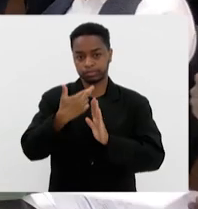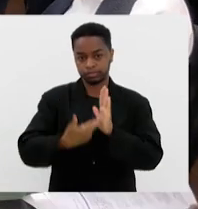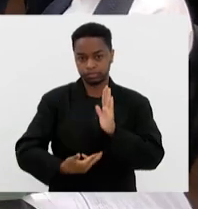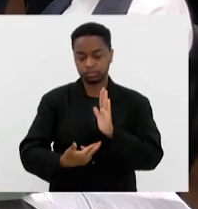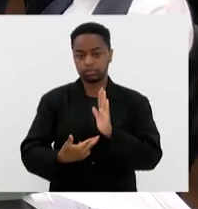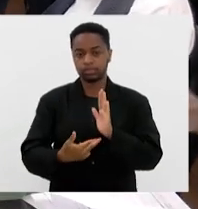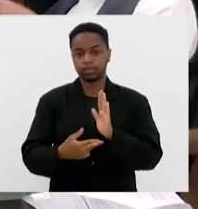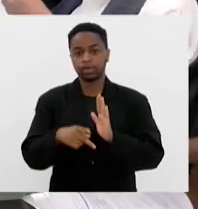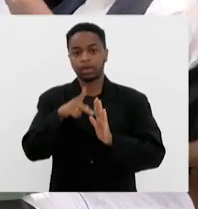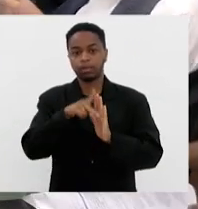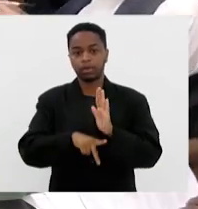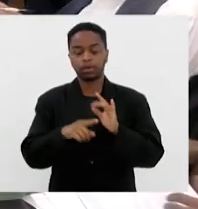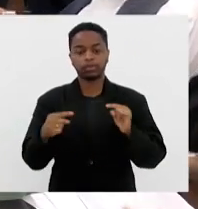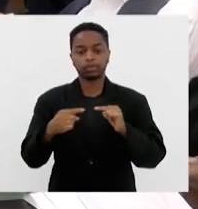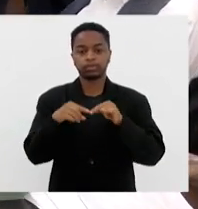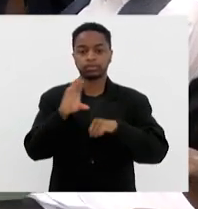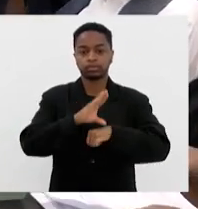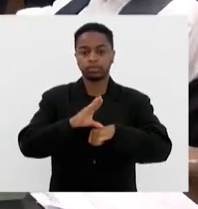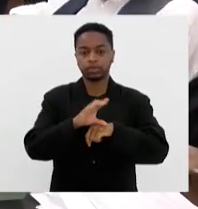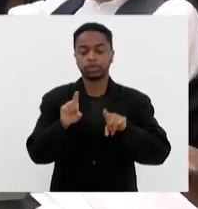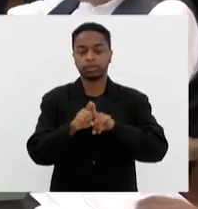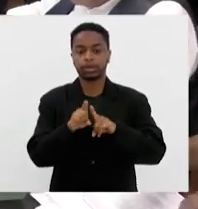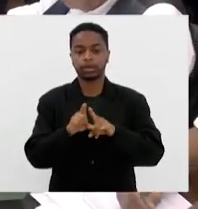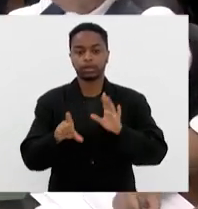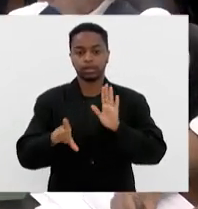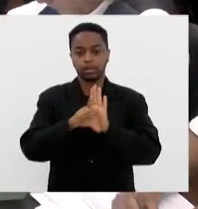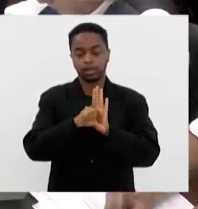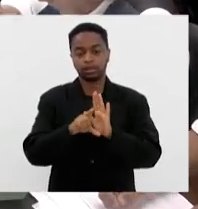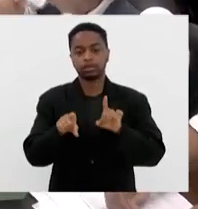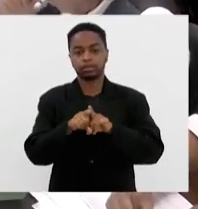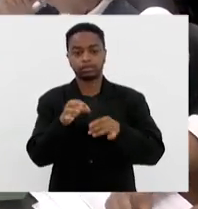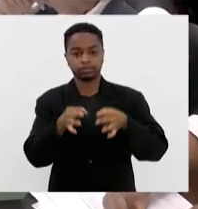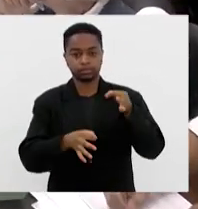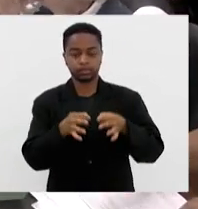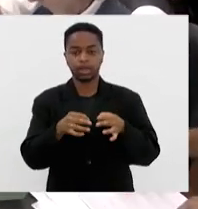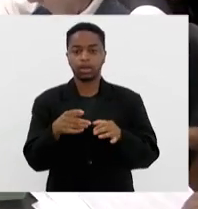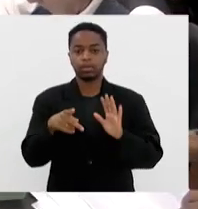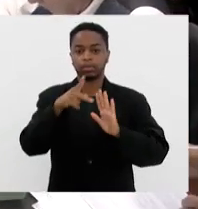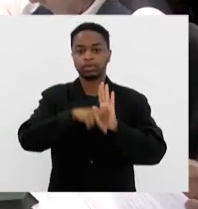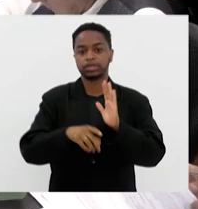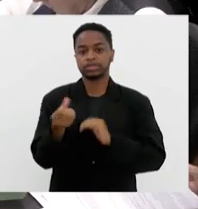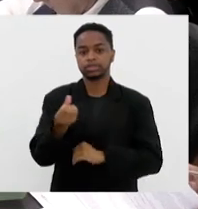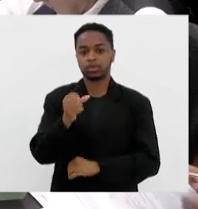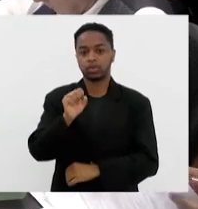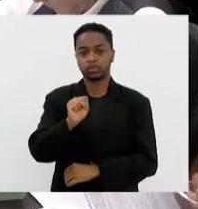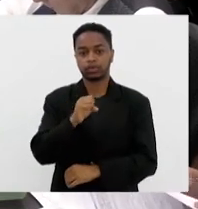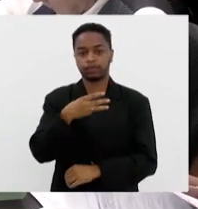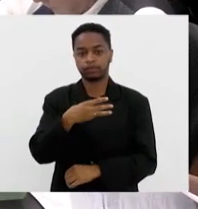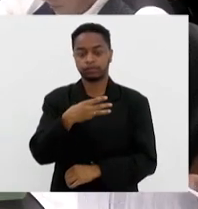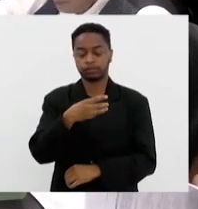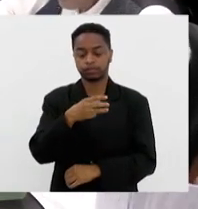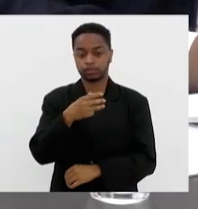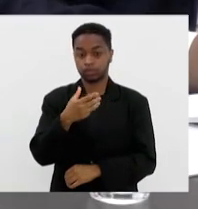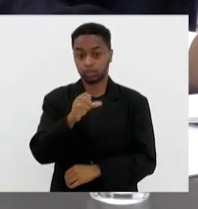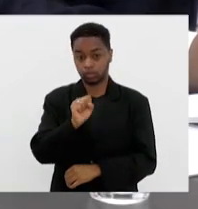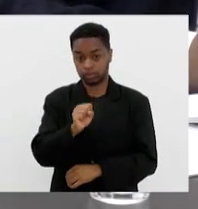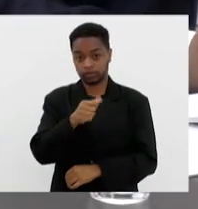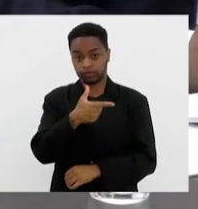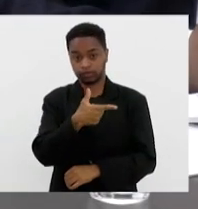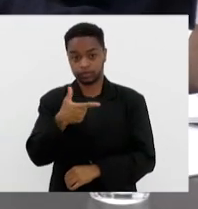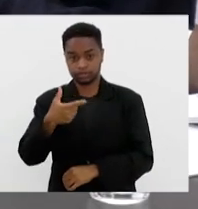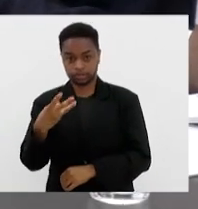bloco de projetos de constitucionalidade, legalidade e juridicidade. Projeto 6 é o projeto 820/23, de autoria do deputado Samuel